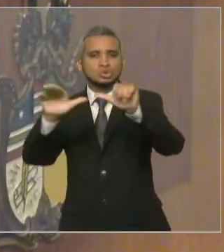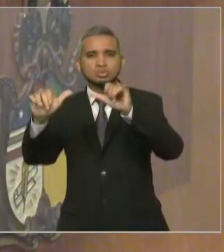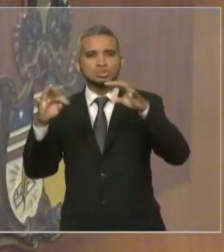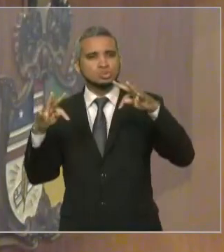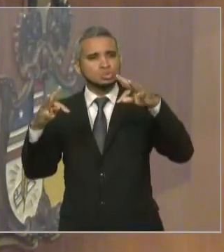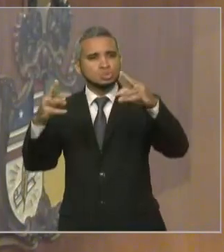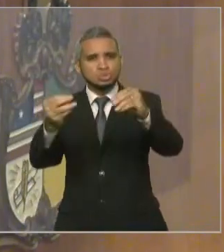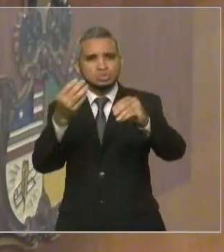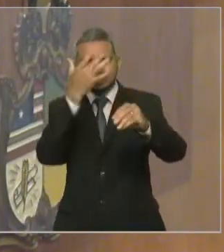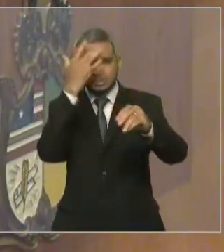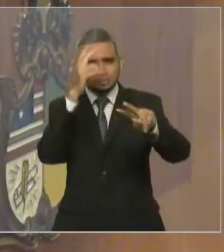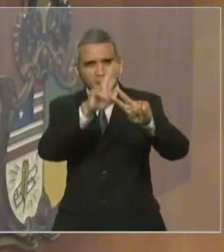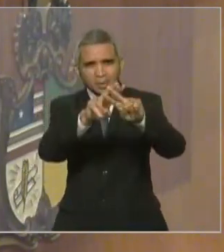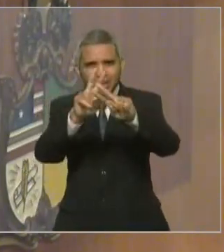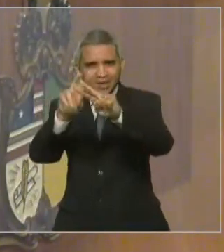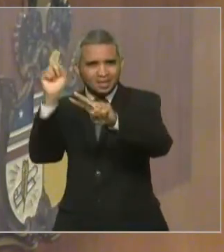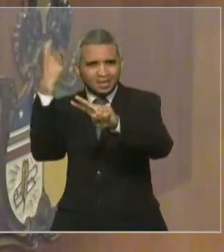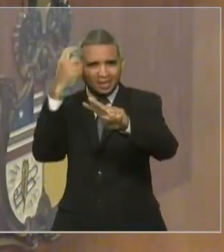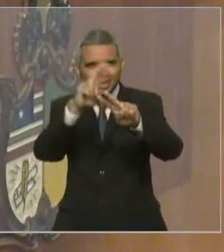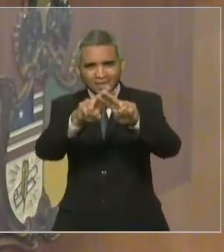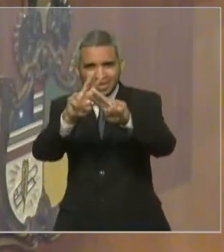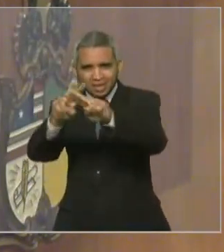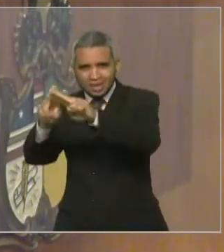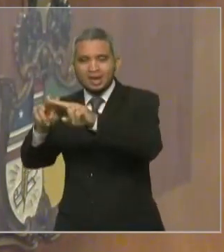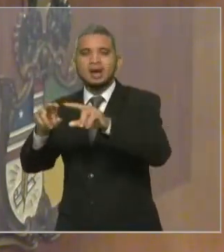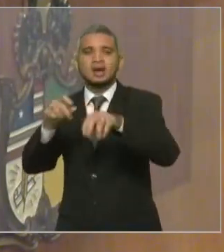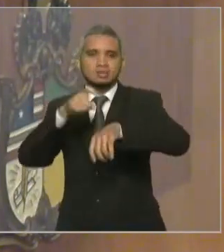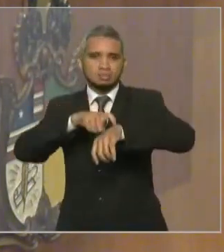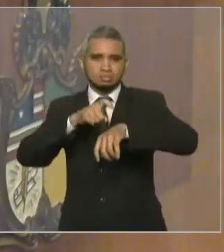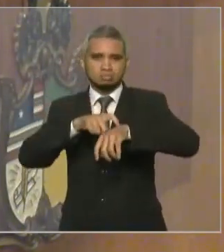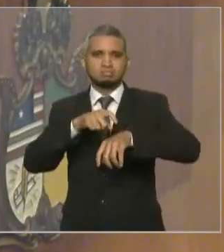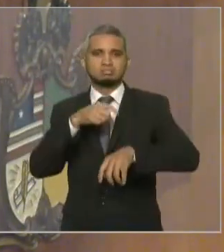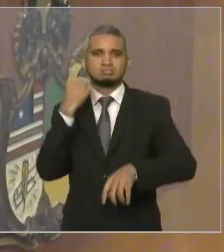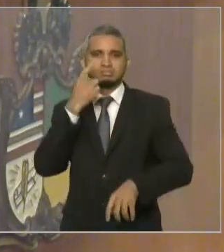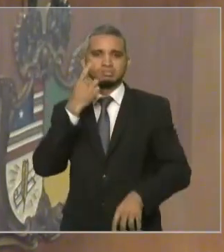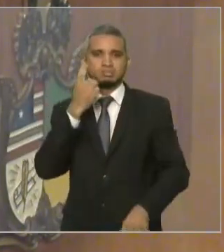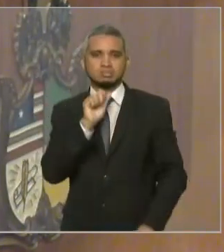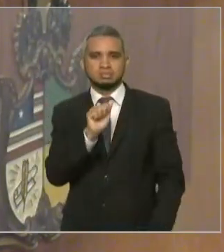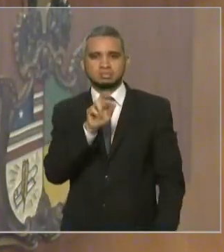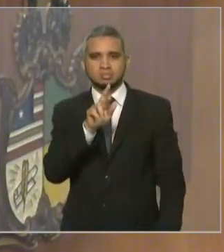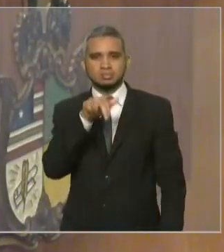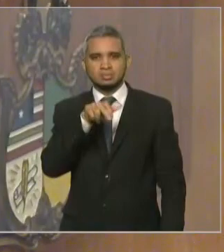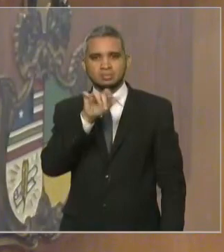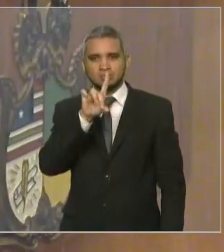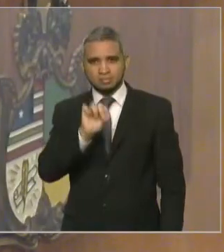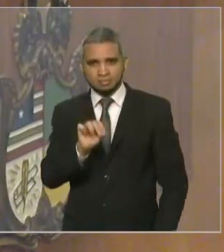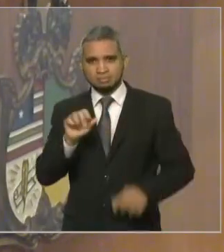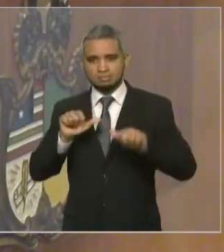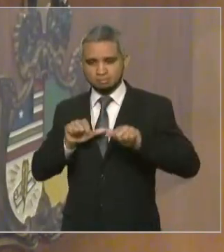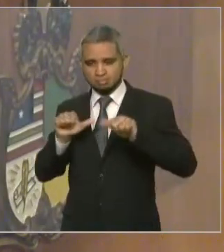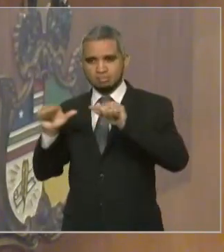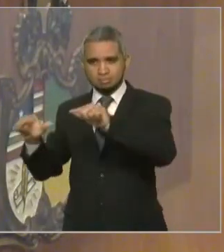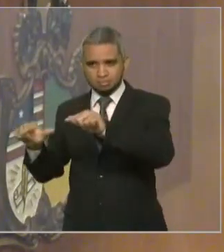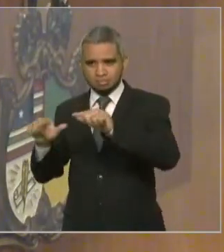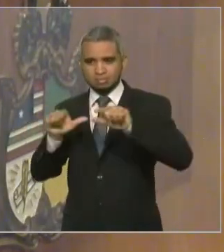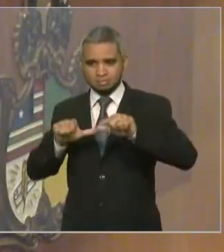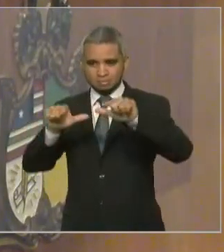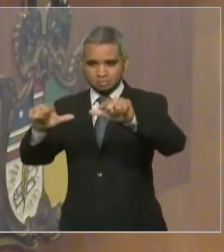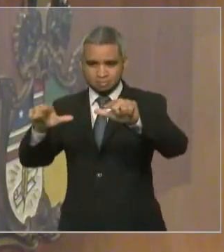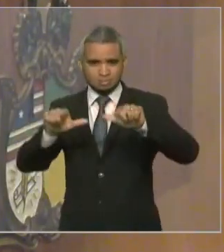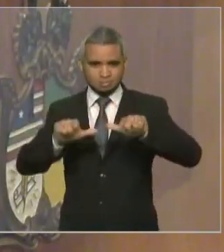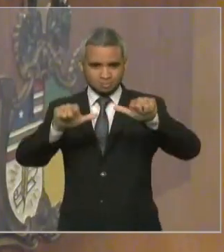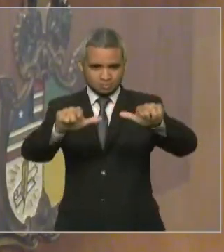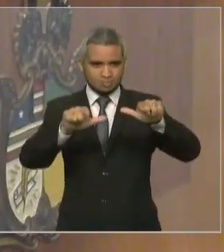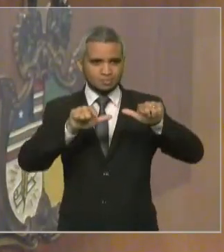regime de exceção. Aquele momento, o deputado Arnaldo foi realmente muito feliz, foi uma iniciativa sua que ficou